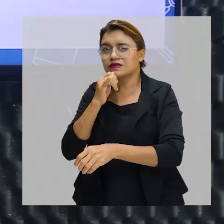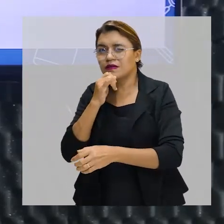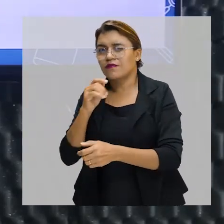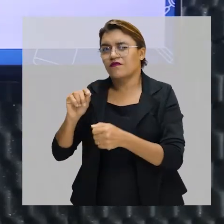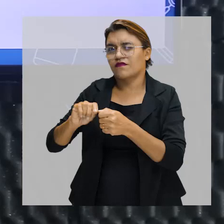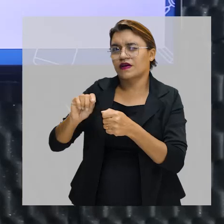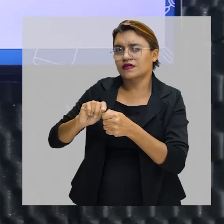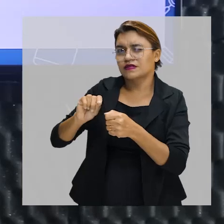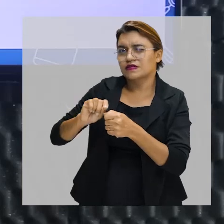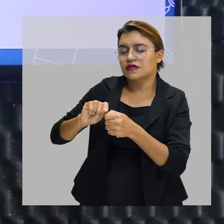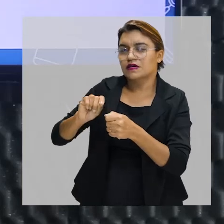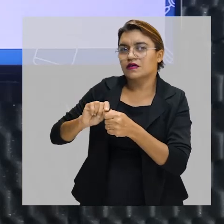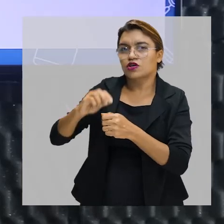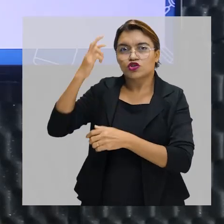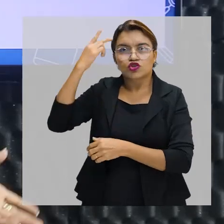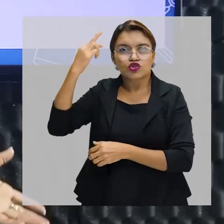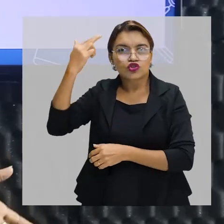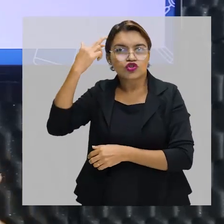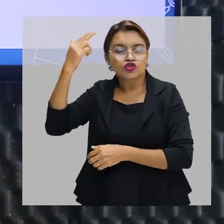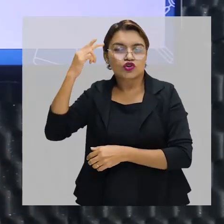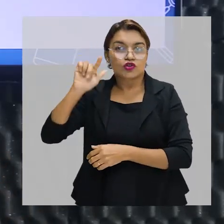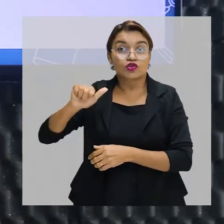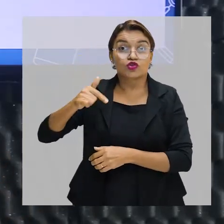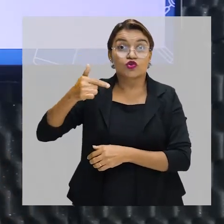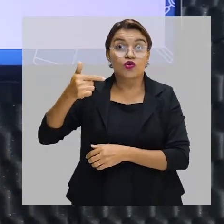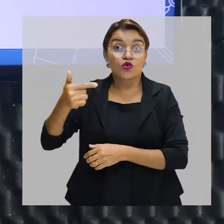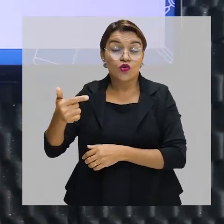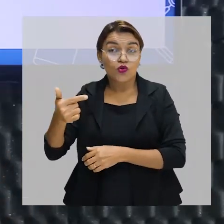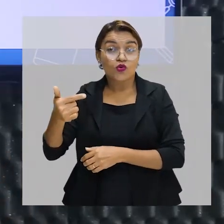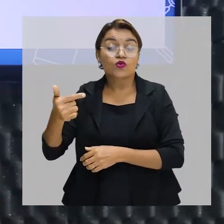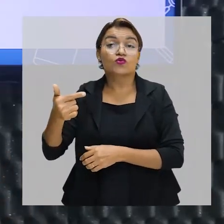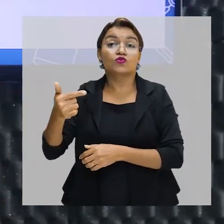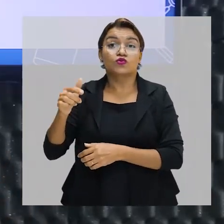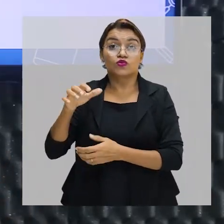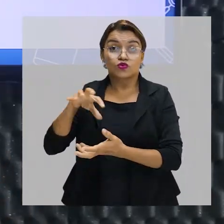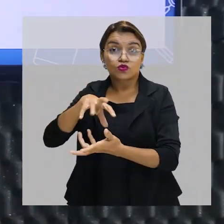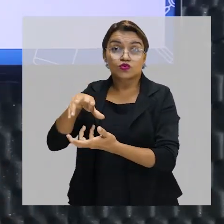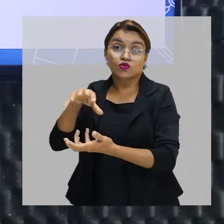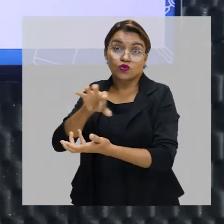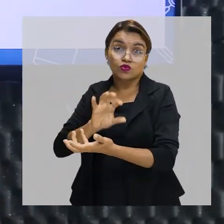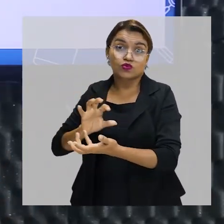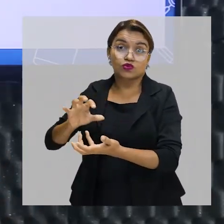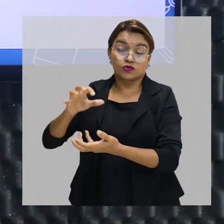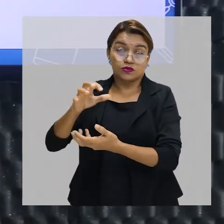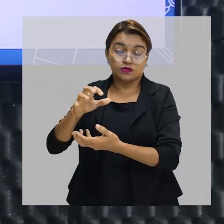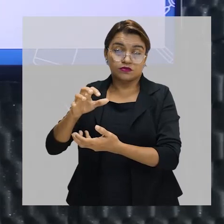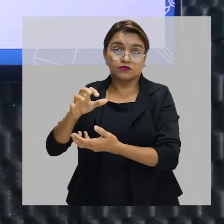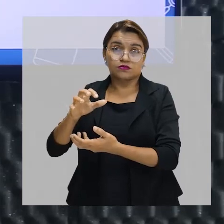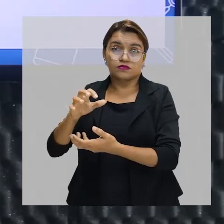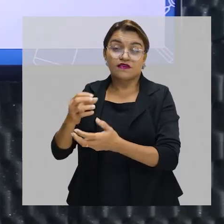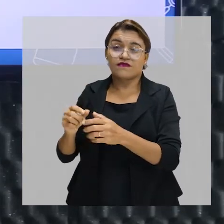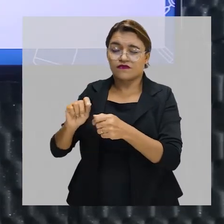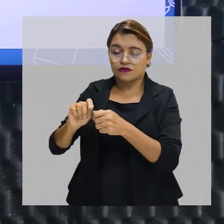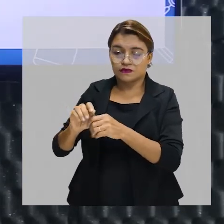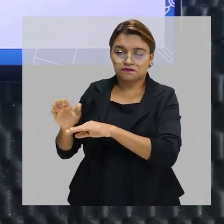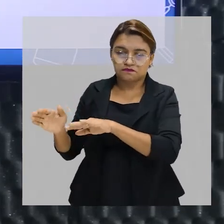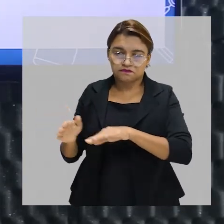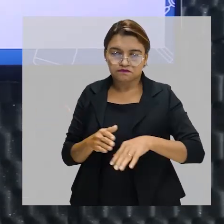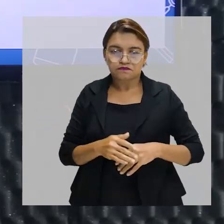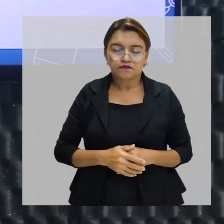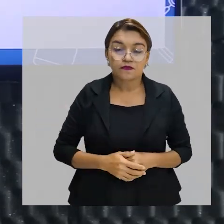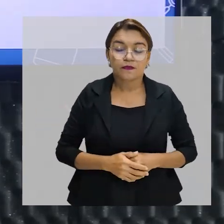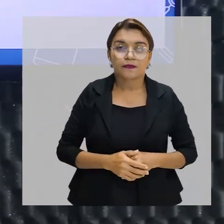outros continentes. E aqui a América não fica de fora, tá bom? Mãos esculturais dos fortes, no caso,